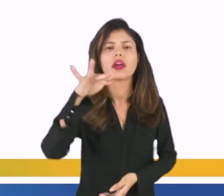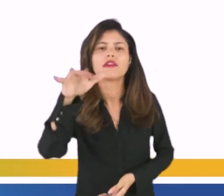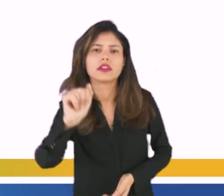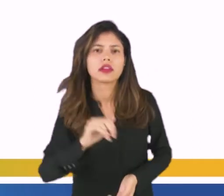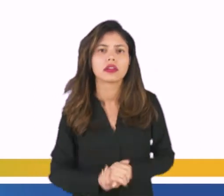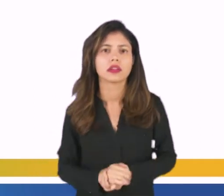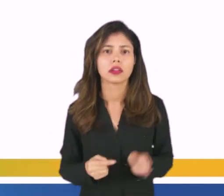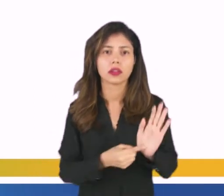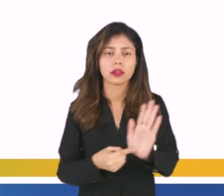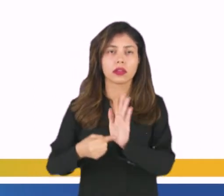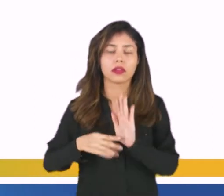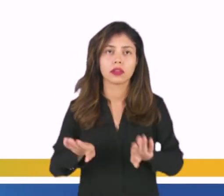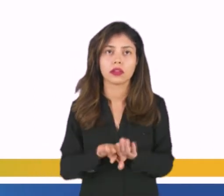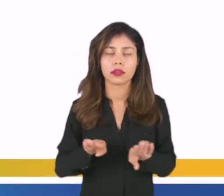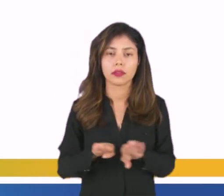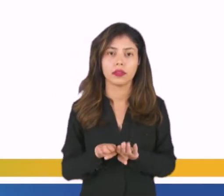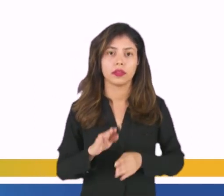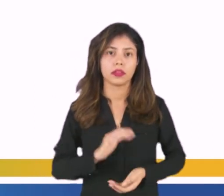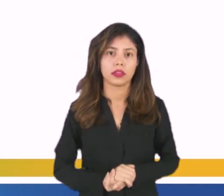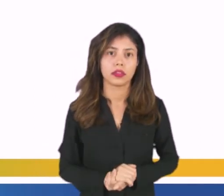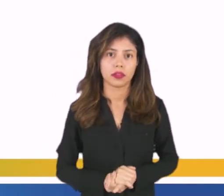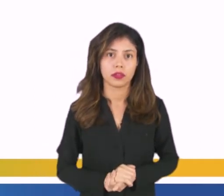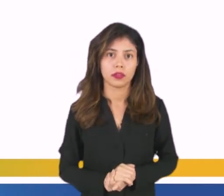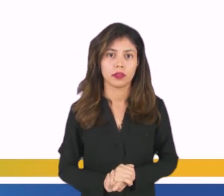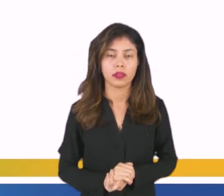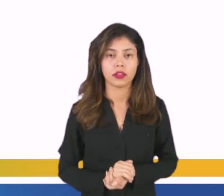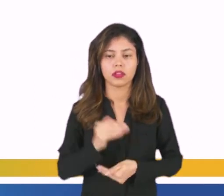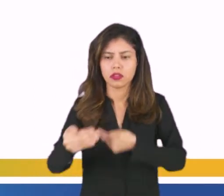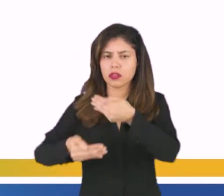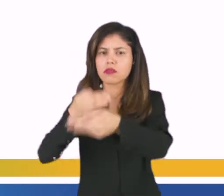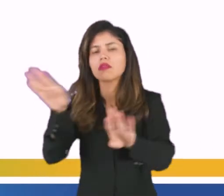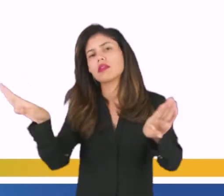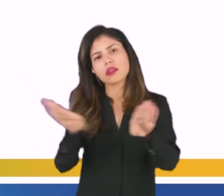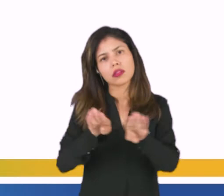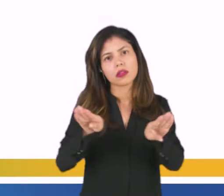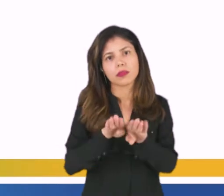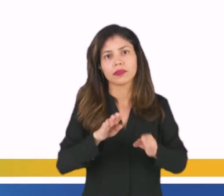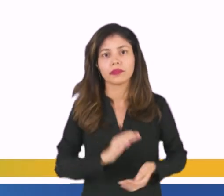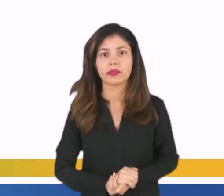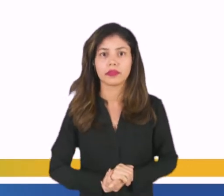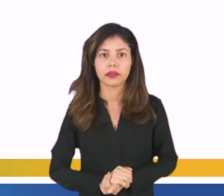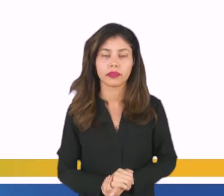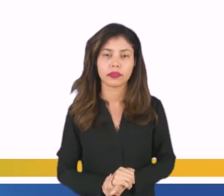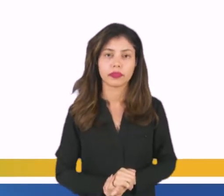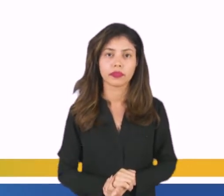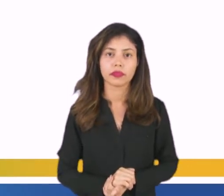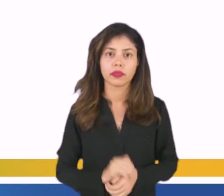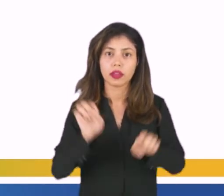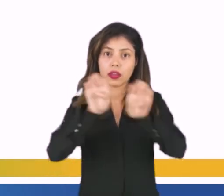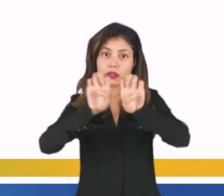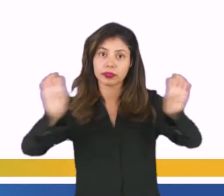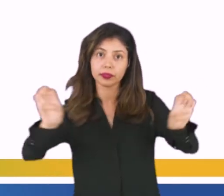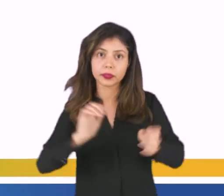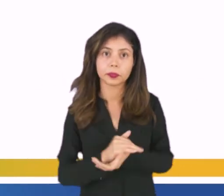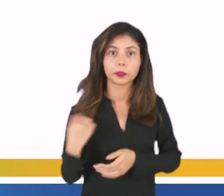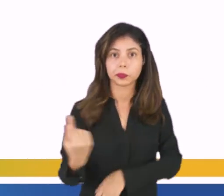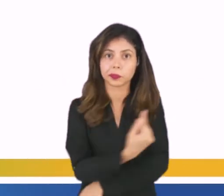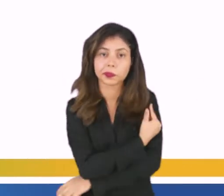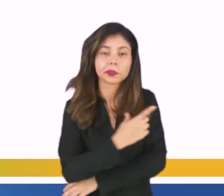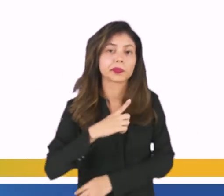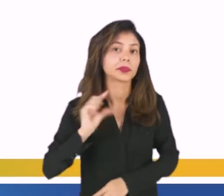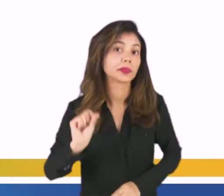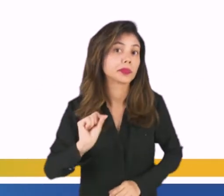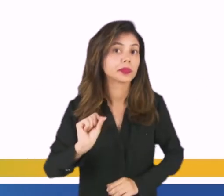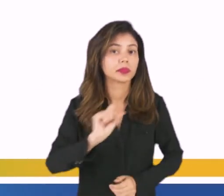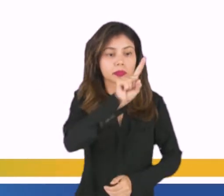é negativa. E aí, quando você for desenvolver essa equação, nós temos